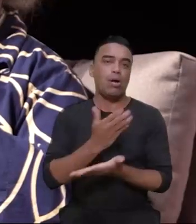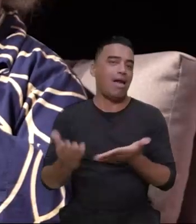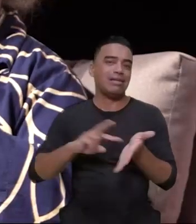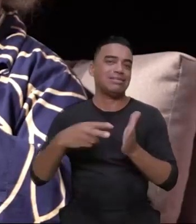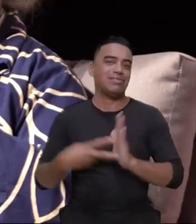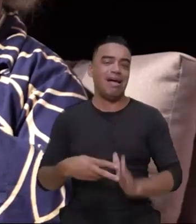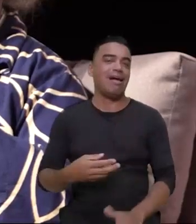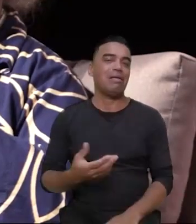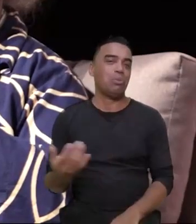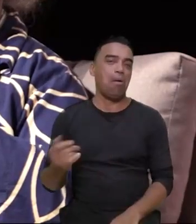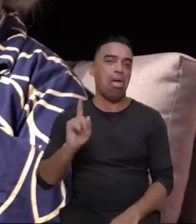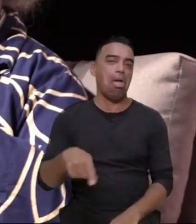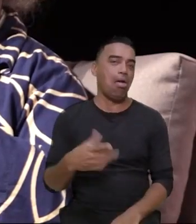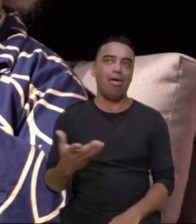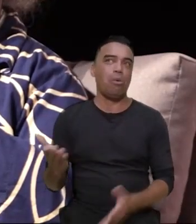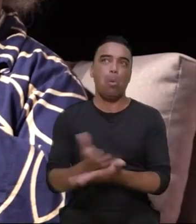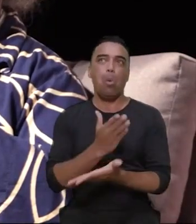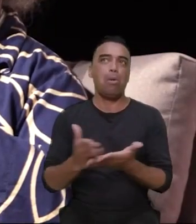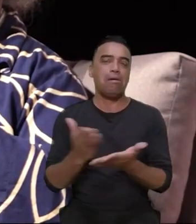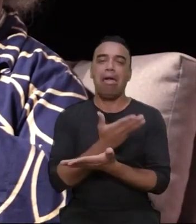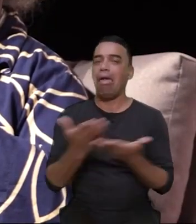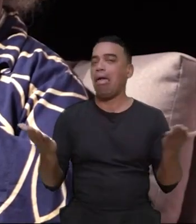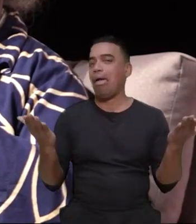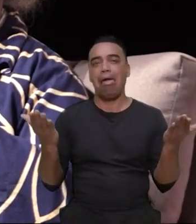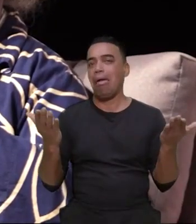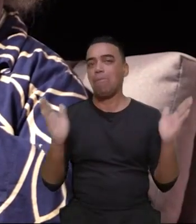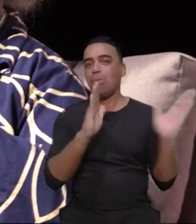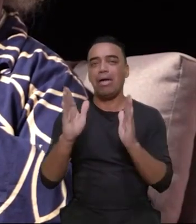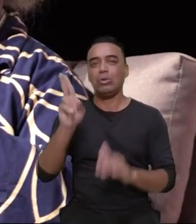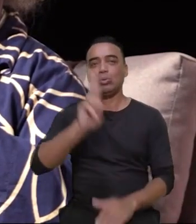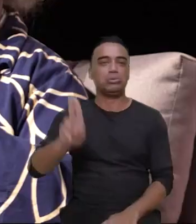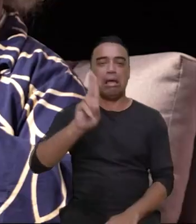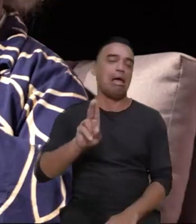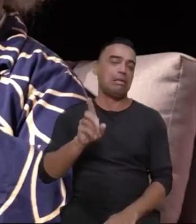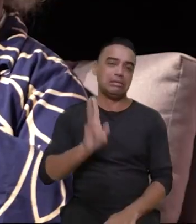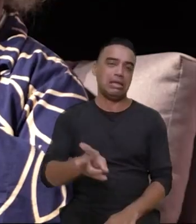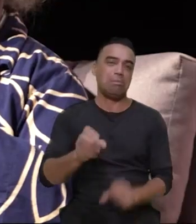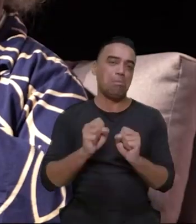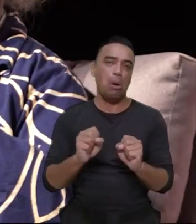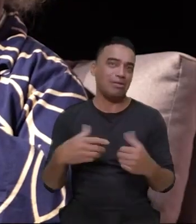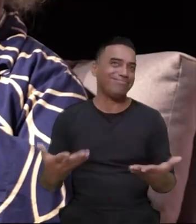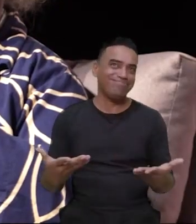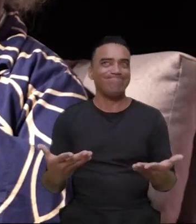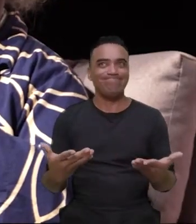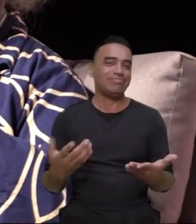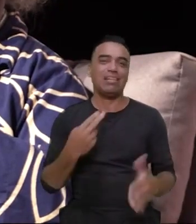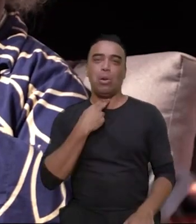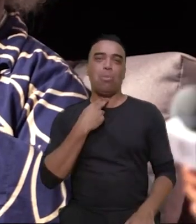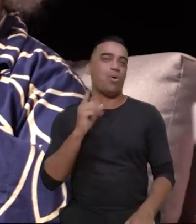d'água, como também para qualquer tempestade, trovoada mesmo.